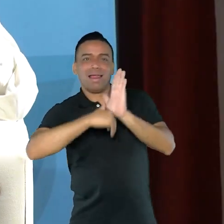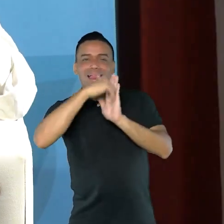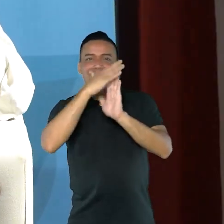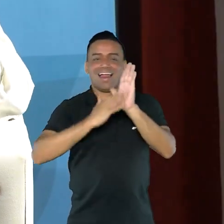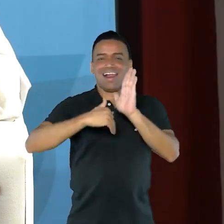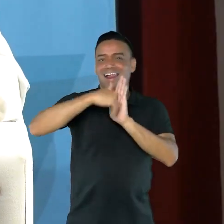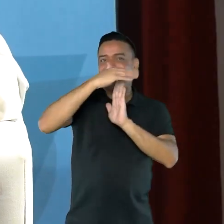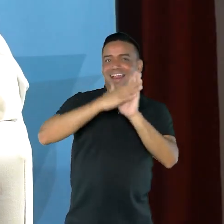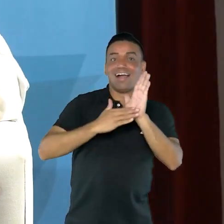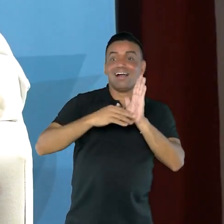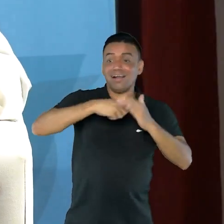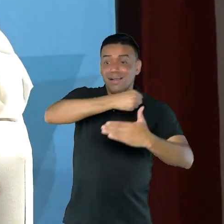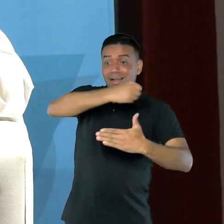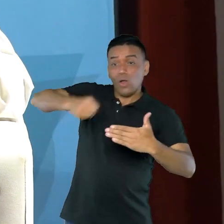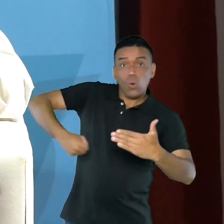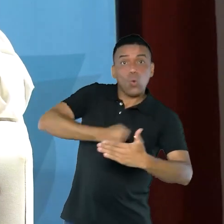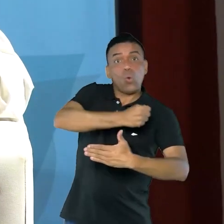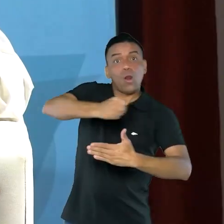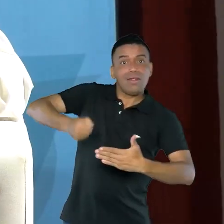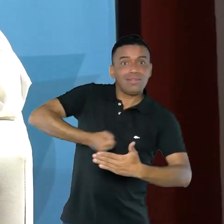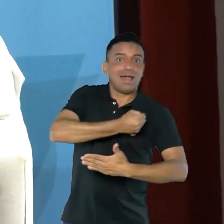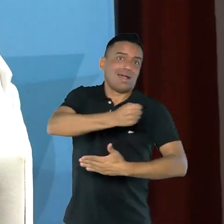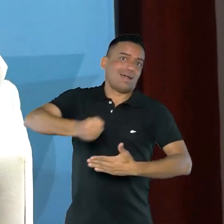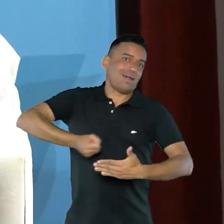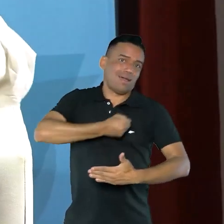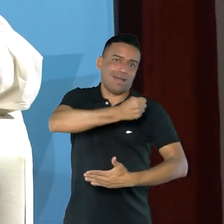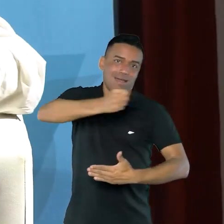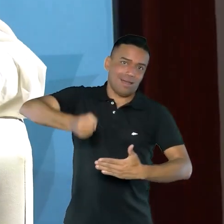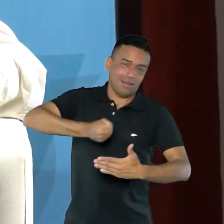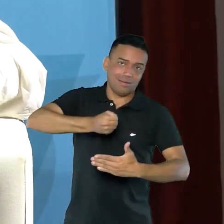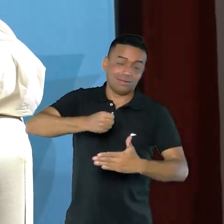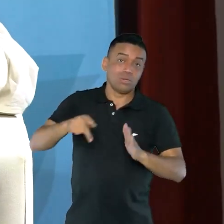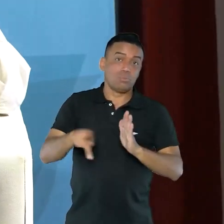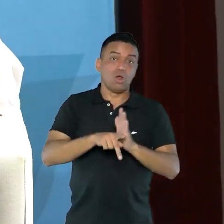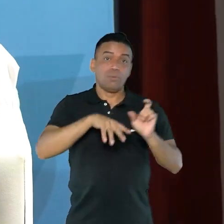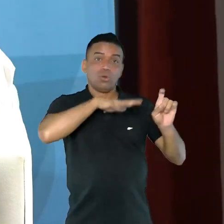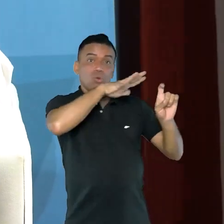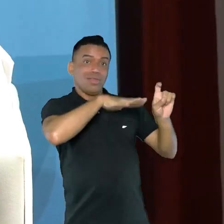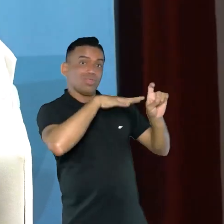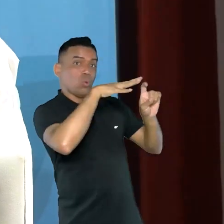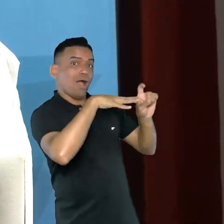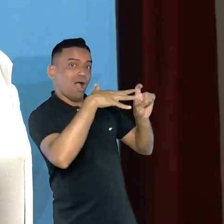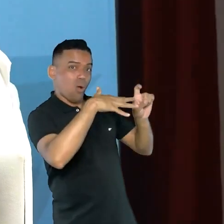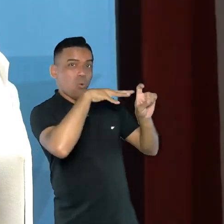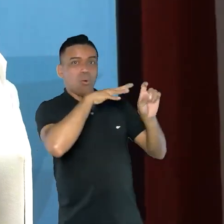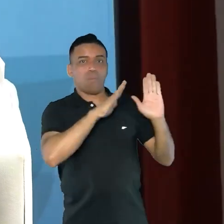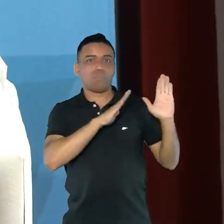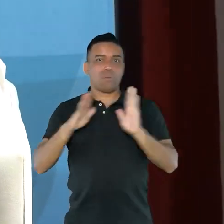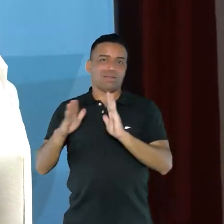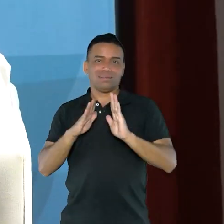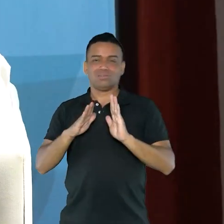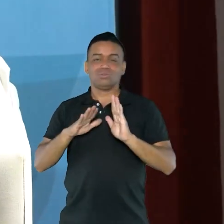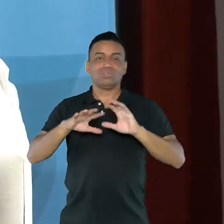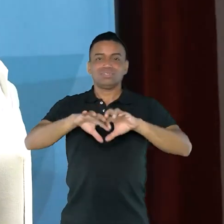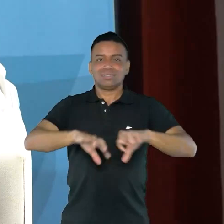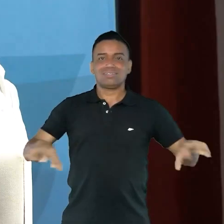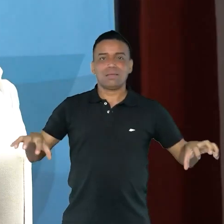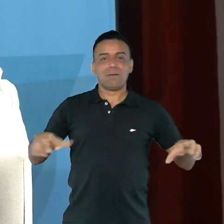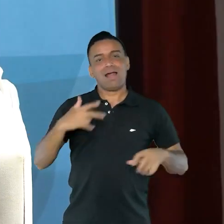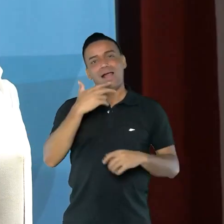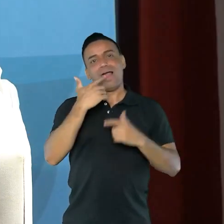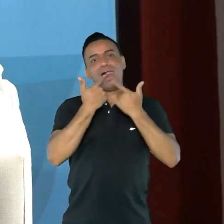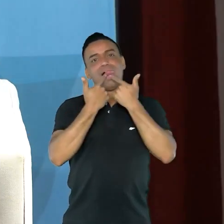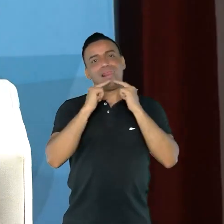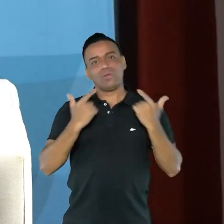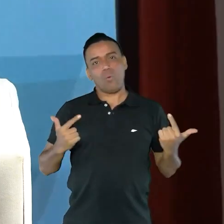ter a parte culinária. Então, no próprio ritual, já é uma maneira da gente não separar as linguagens,